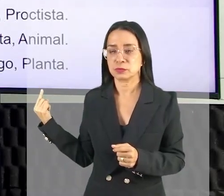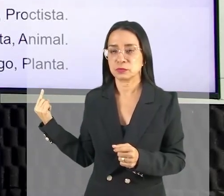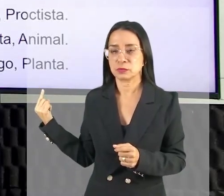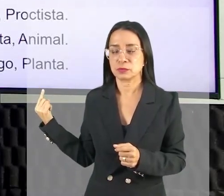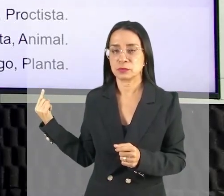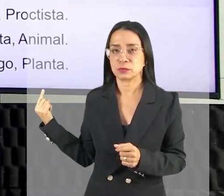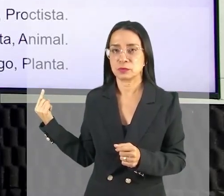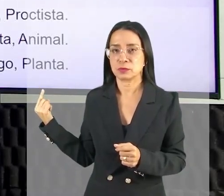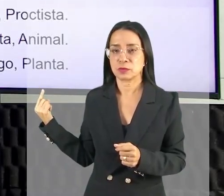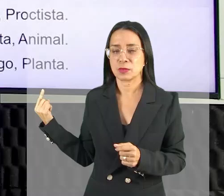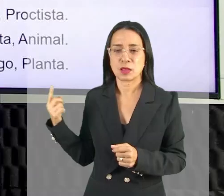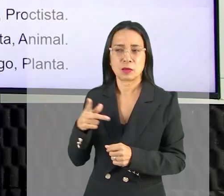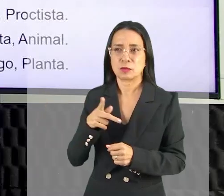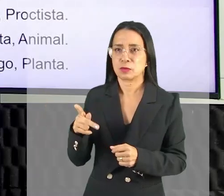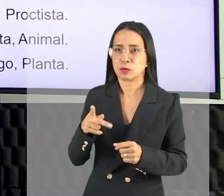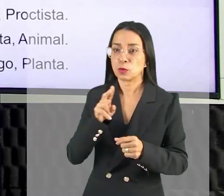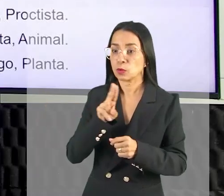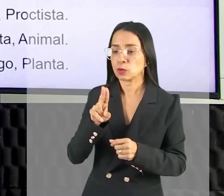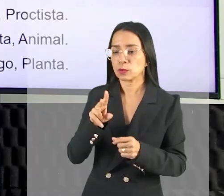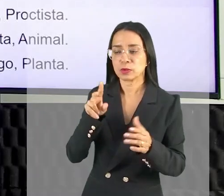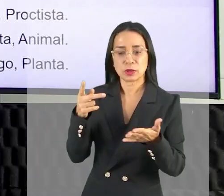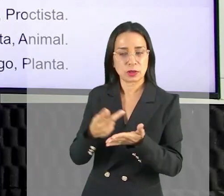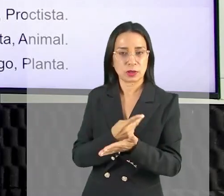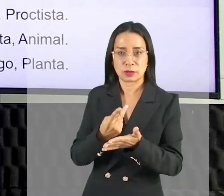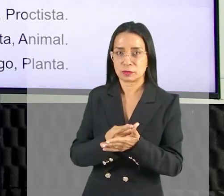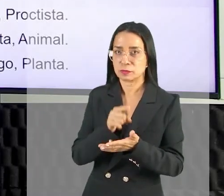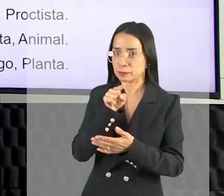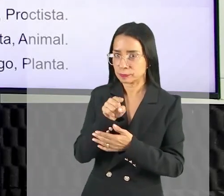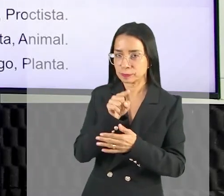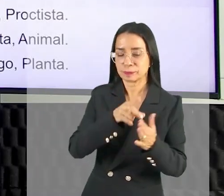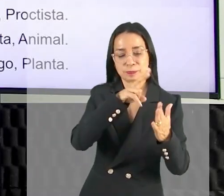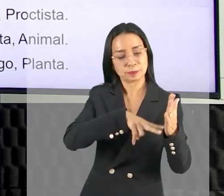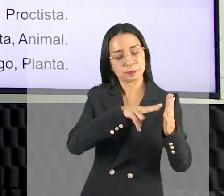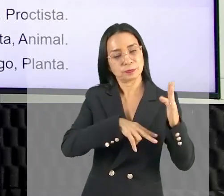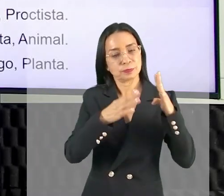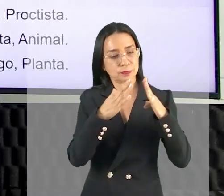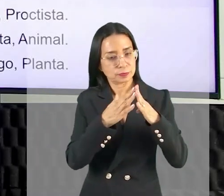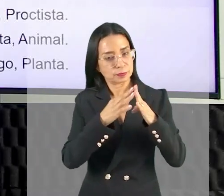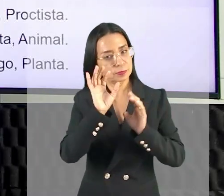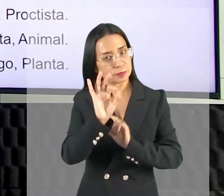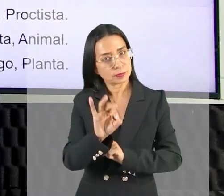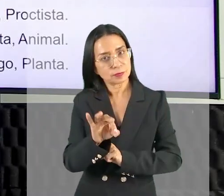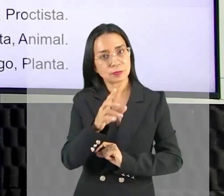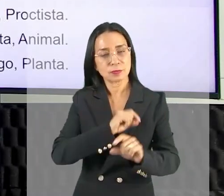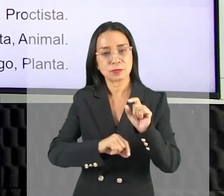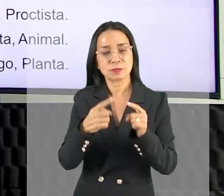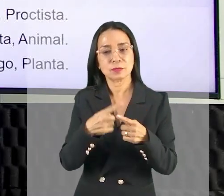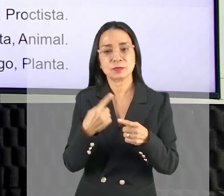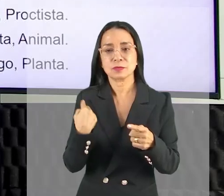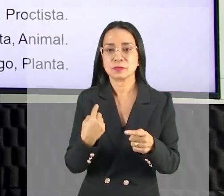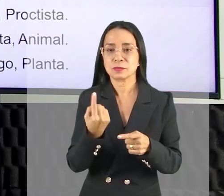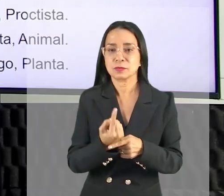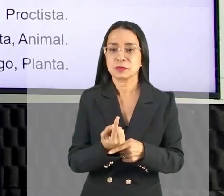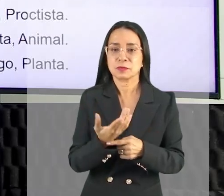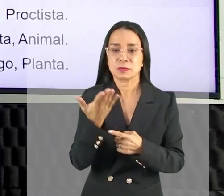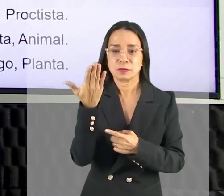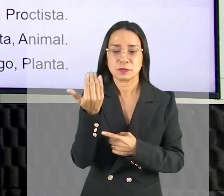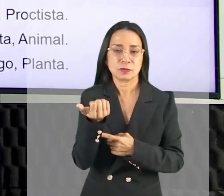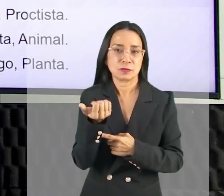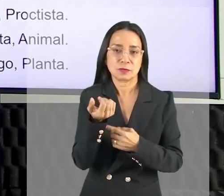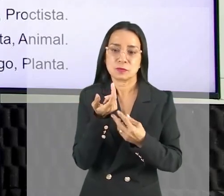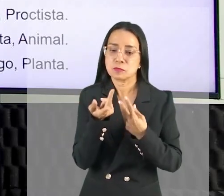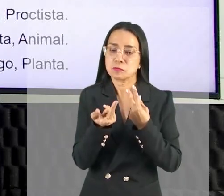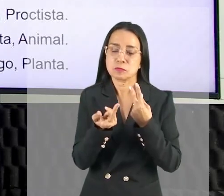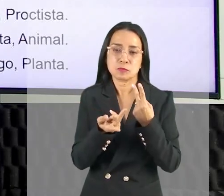se vocês disserem assim, não, tá errado, aí vocês leem aí em casa, tá? Vai estar certo, porque a gente não, né, sabe como é